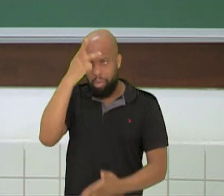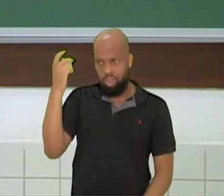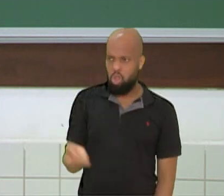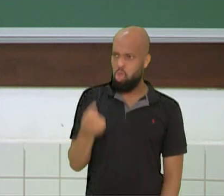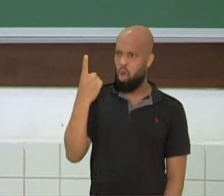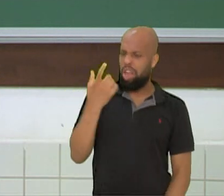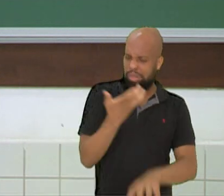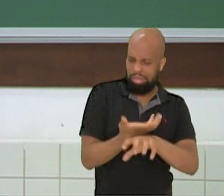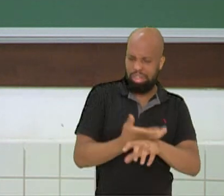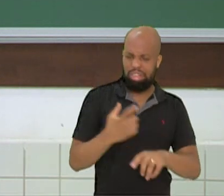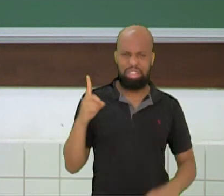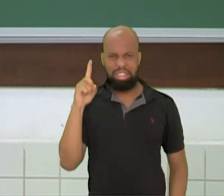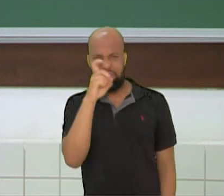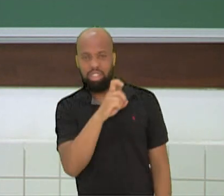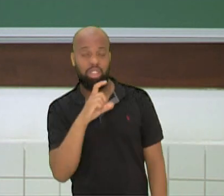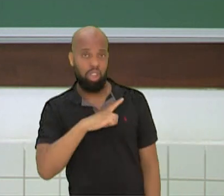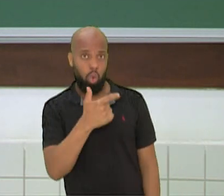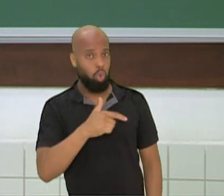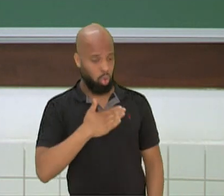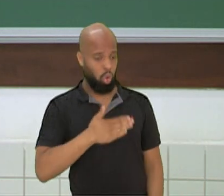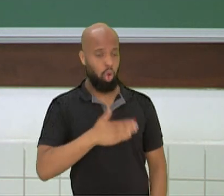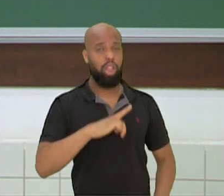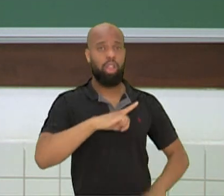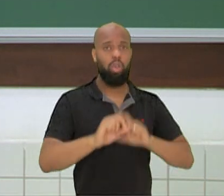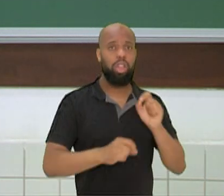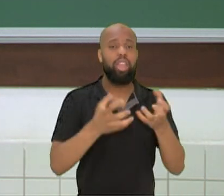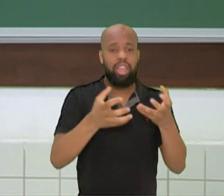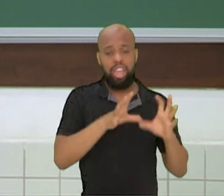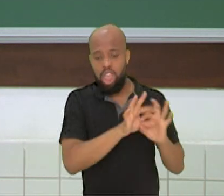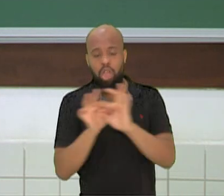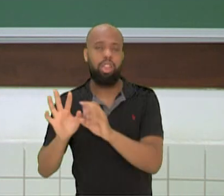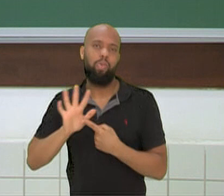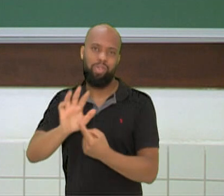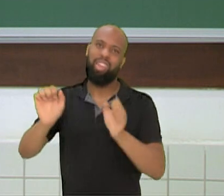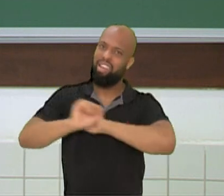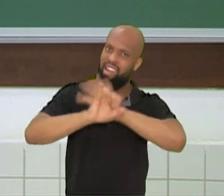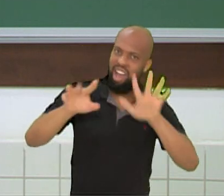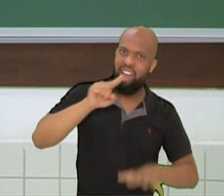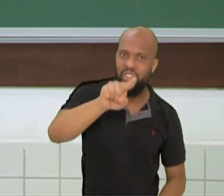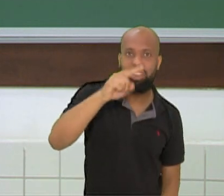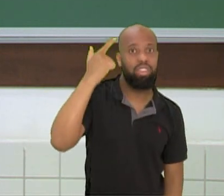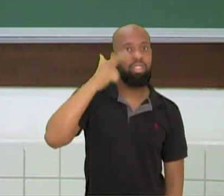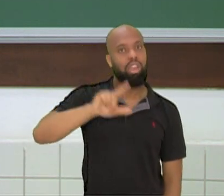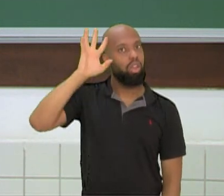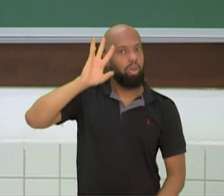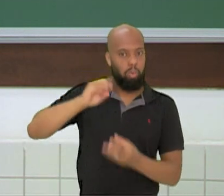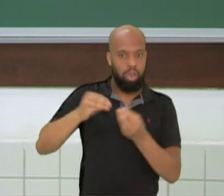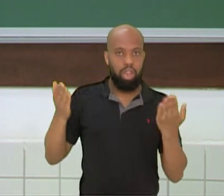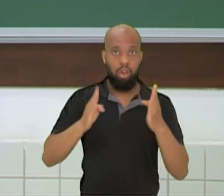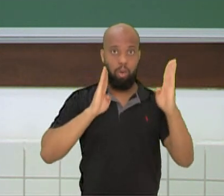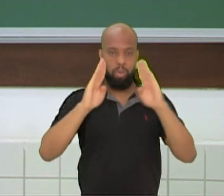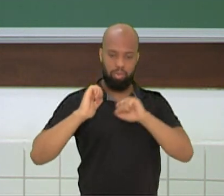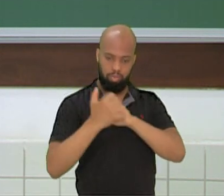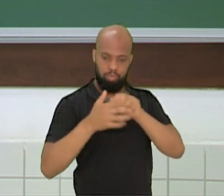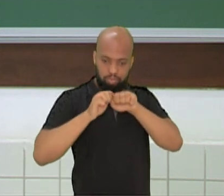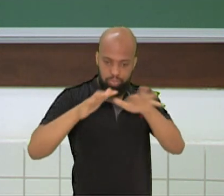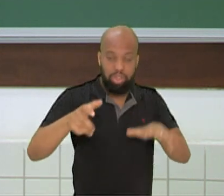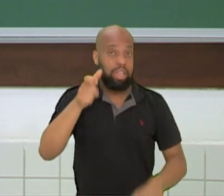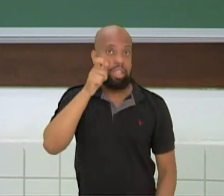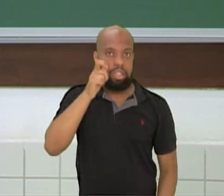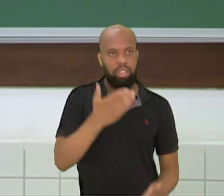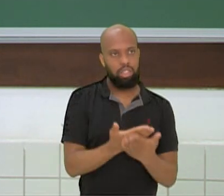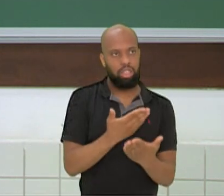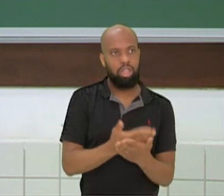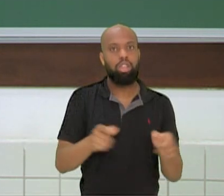outros não tão difícil assim, a ideia foi tentar contextualizar ela para que você consiga, nesse período de pandemia, estar assistindo às